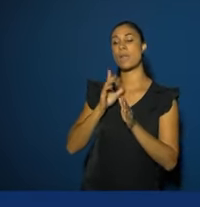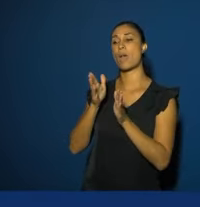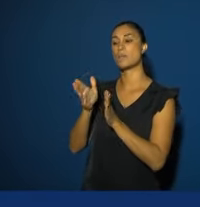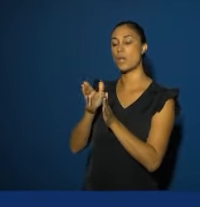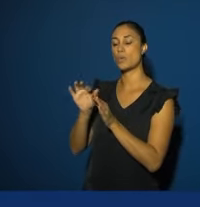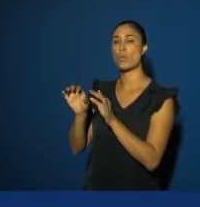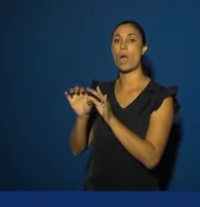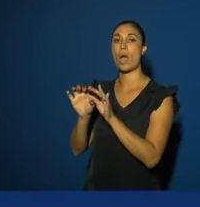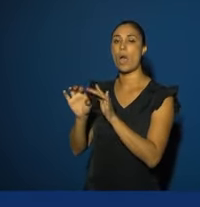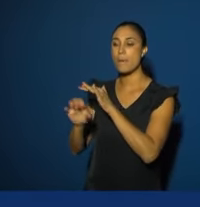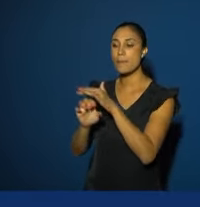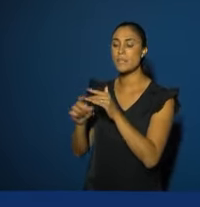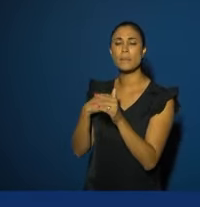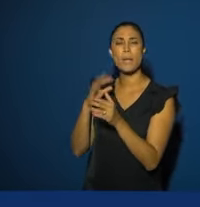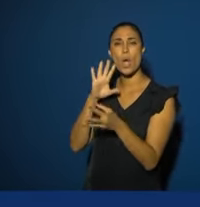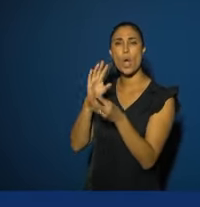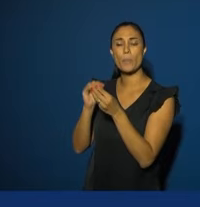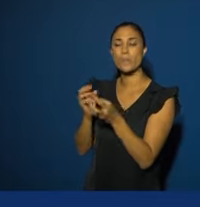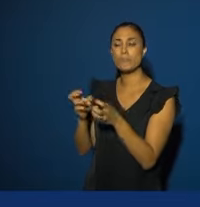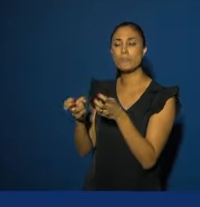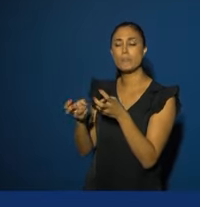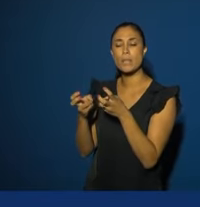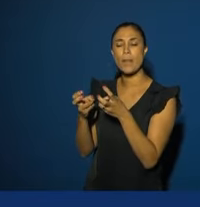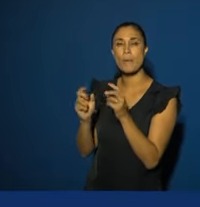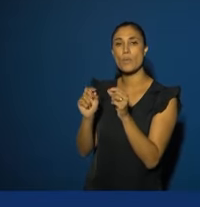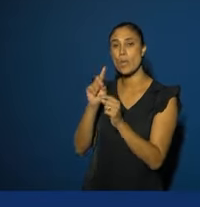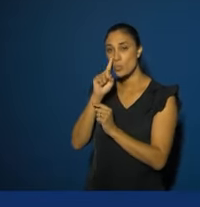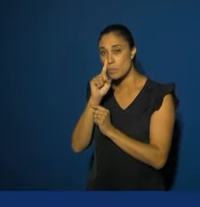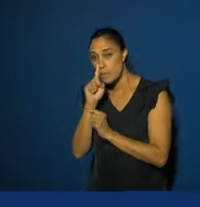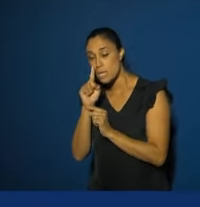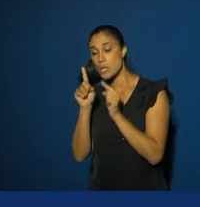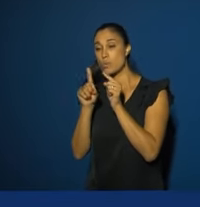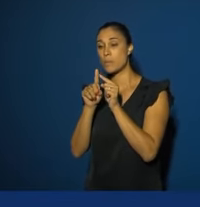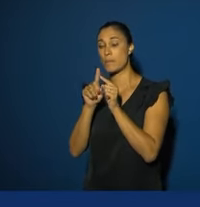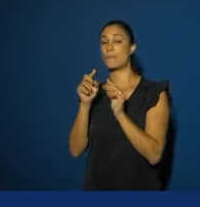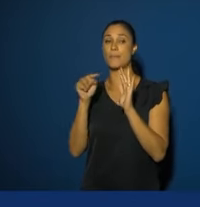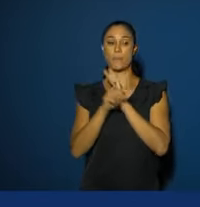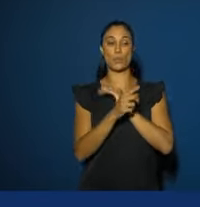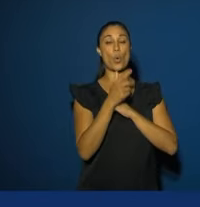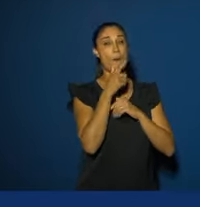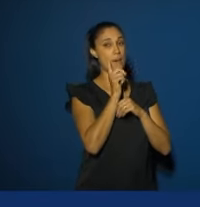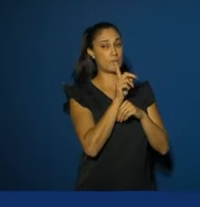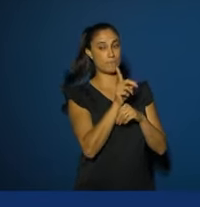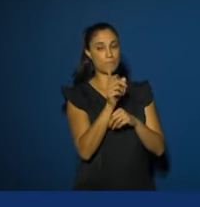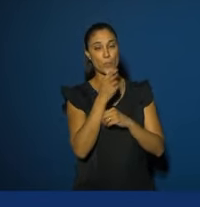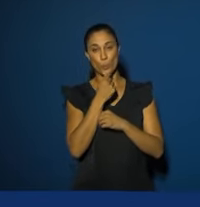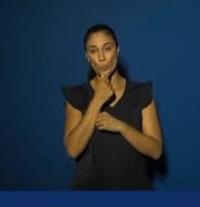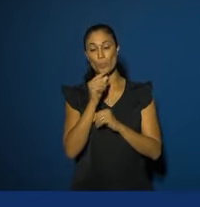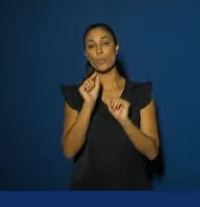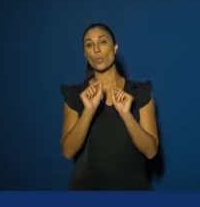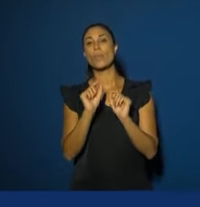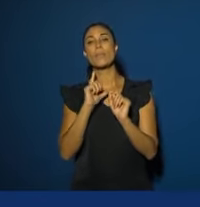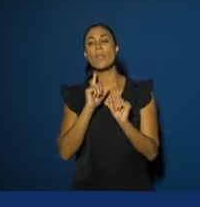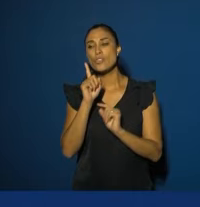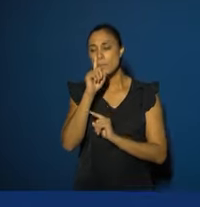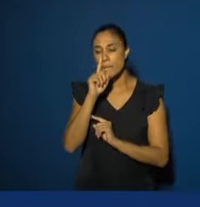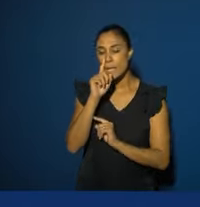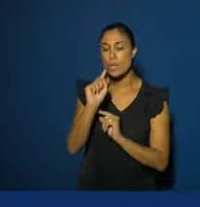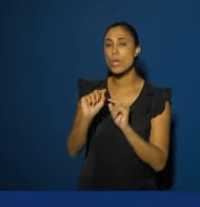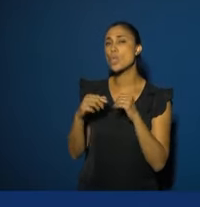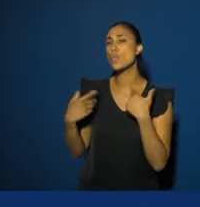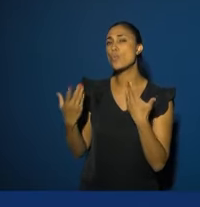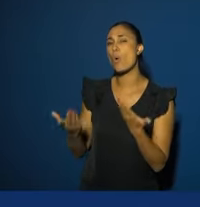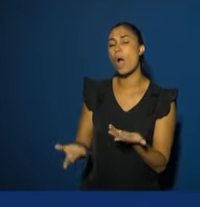e entende Qual é a percepção dos maiores riscos um pouco do que você perguntou pro pro radames aqui antes então o que que vocês vem como grande riscos em que